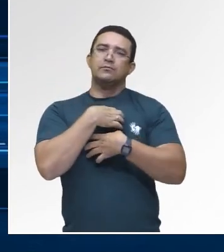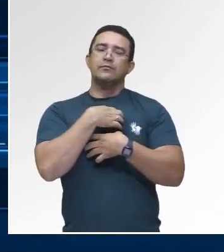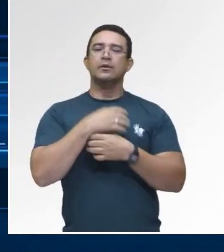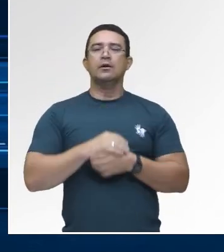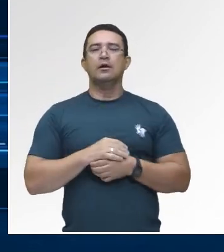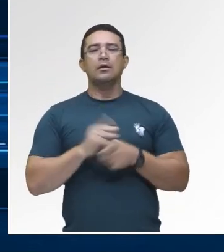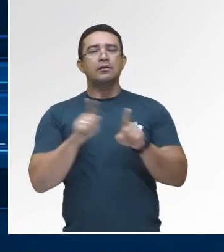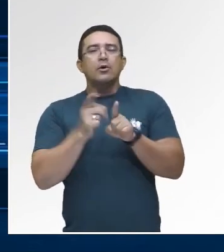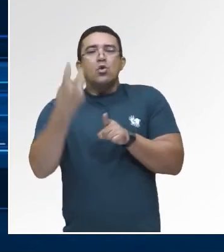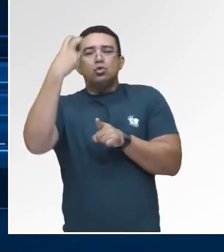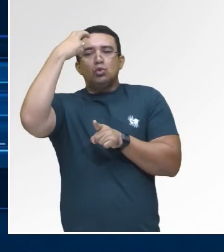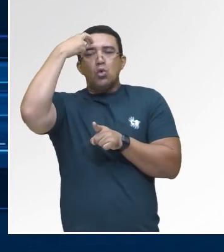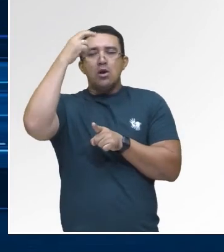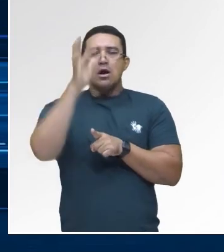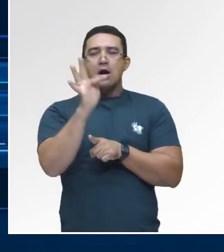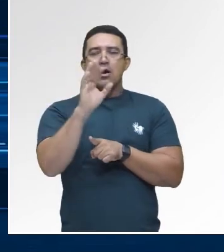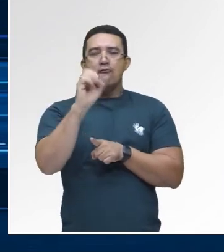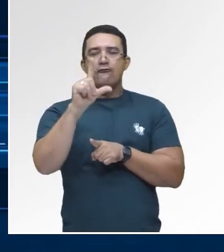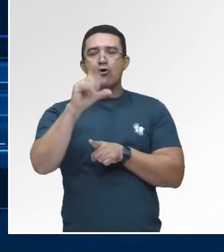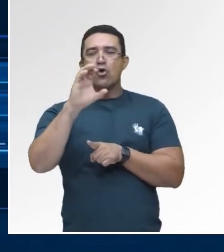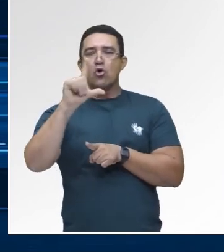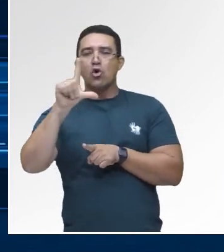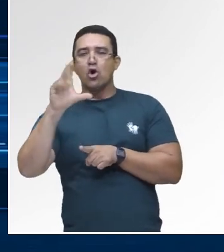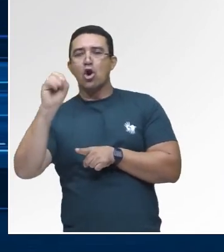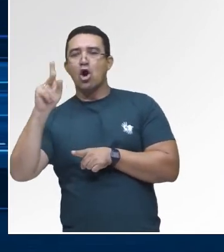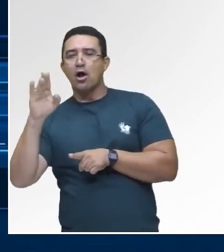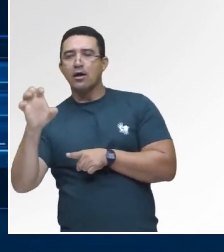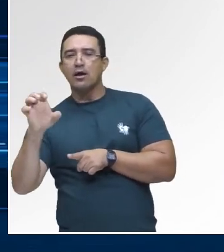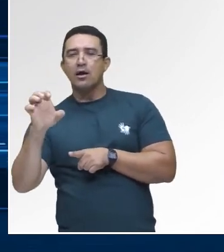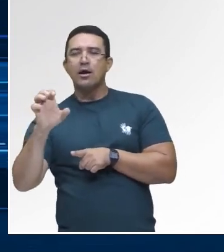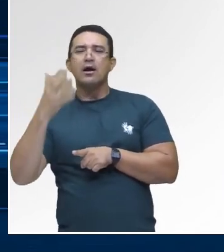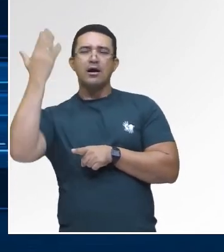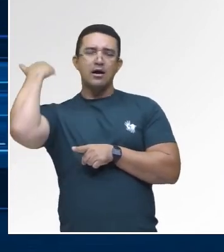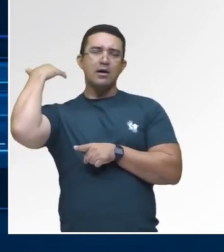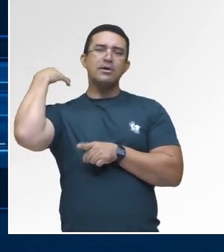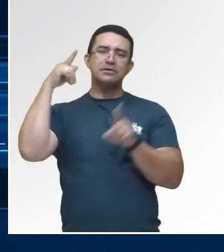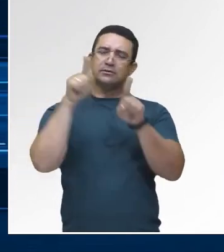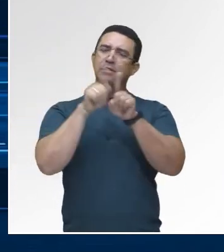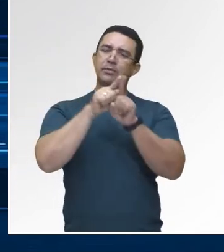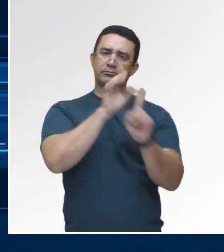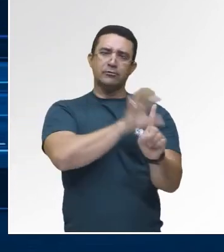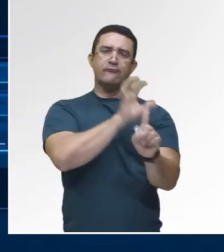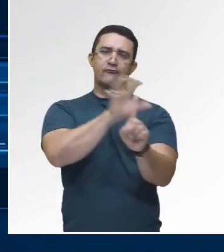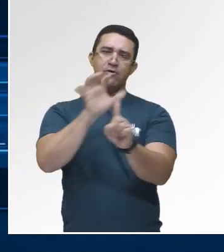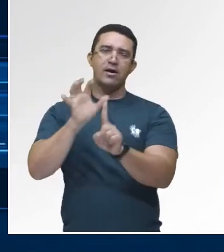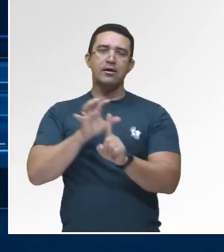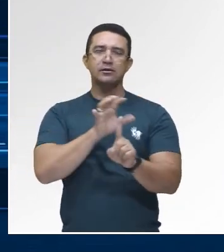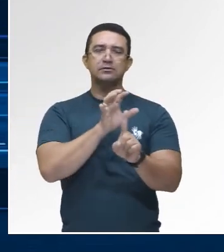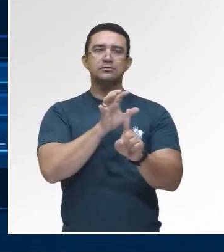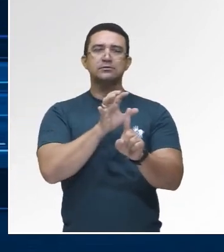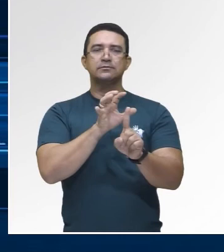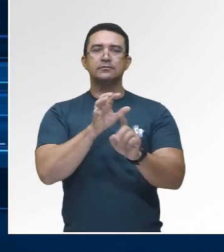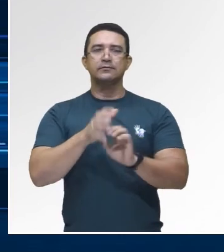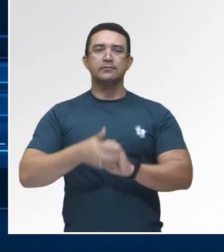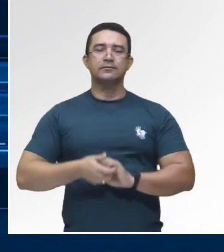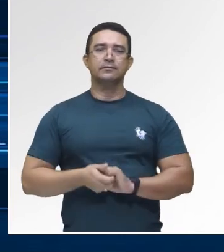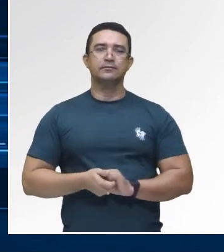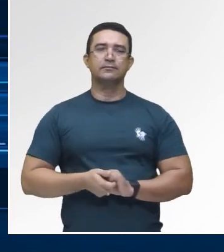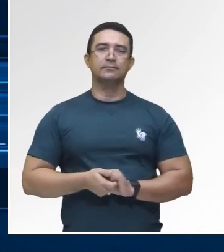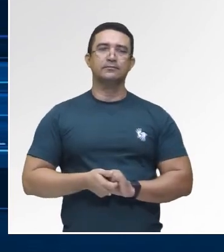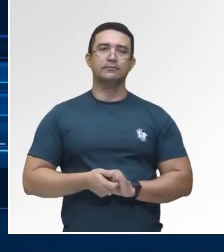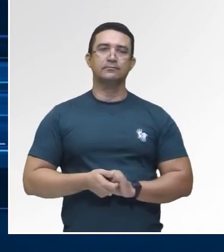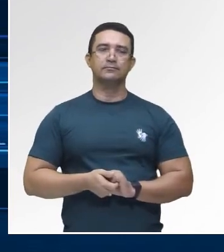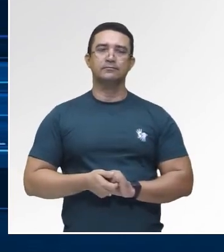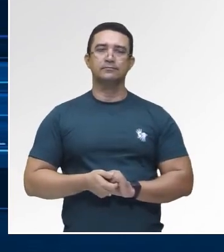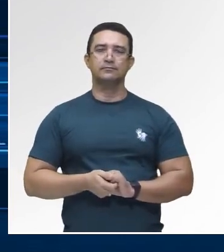emoções, o folclore lá na terceira geração mais à frente também vai ter, né? Essas são uma das situações, mas